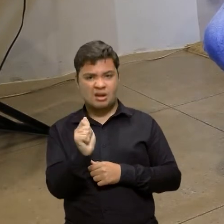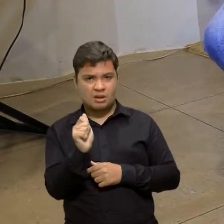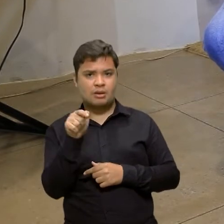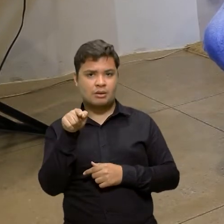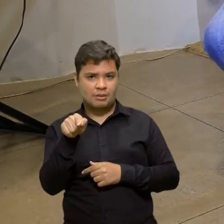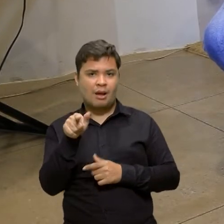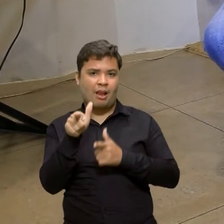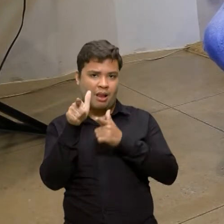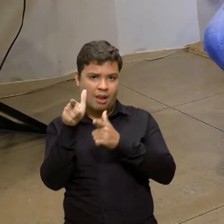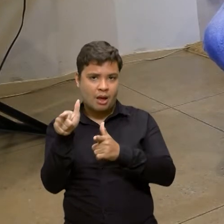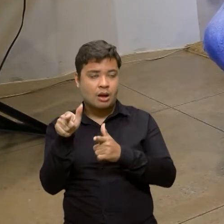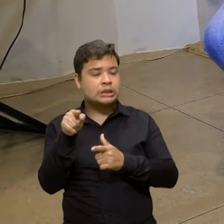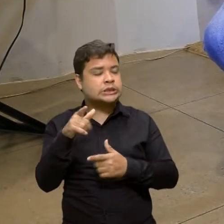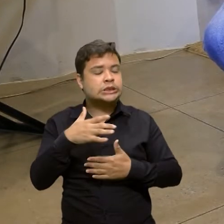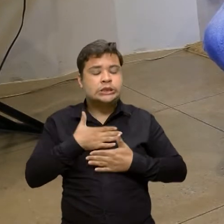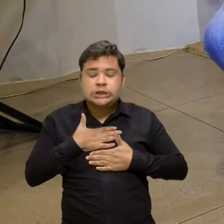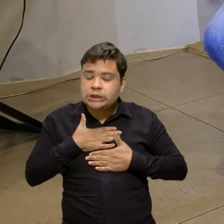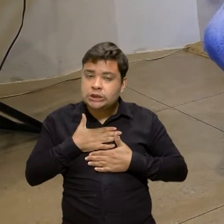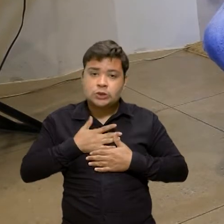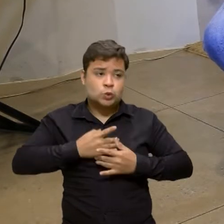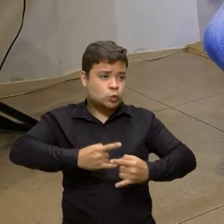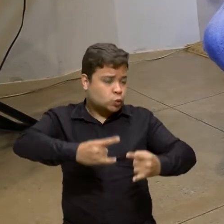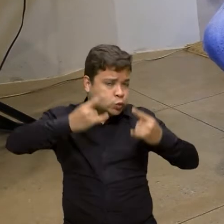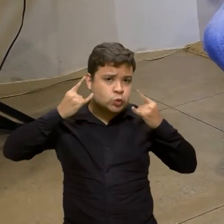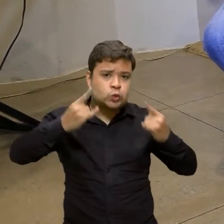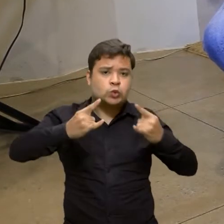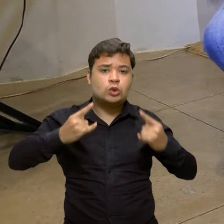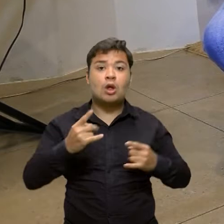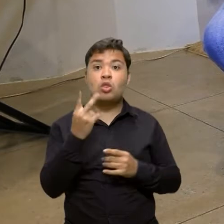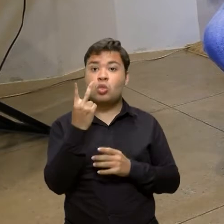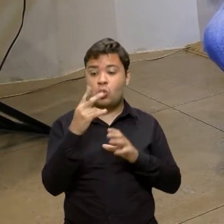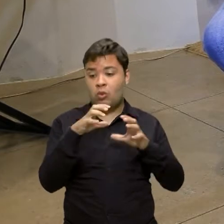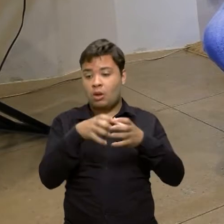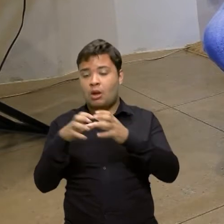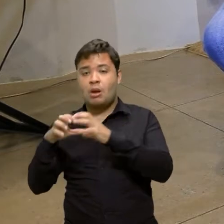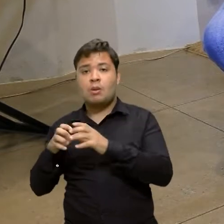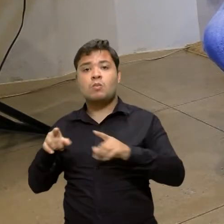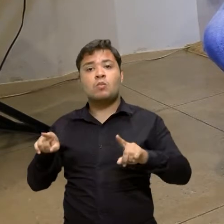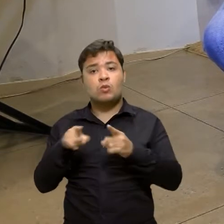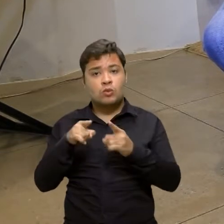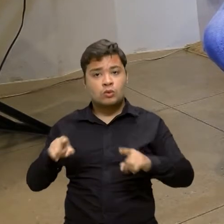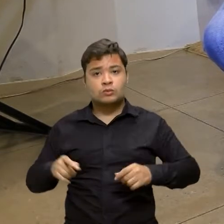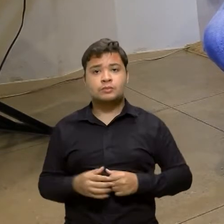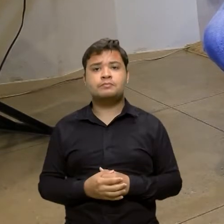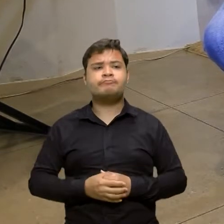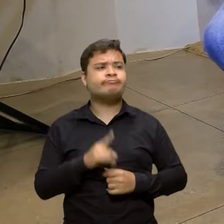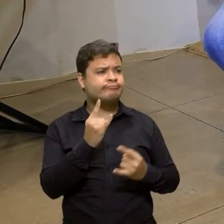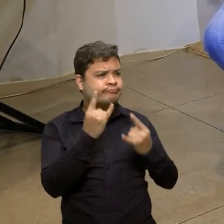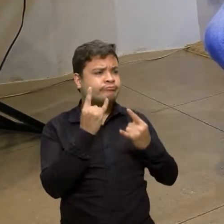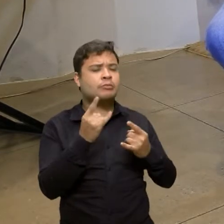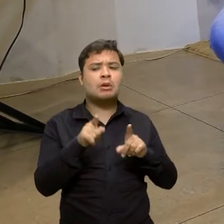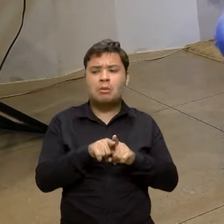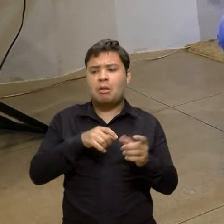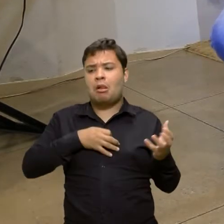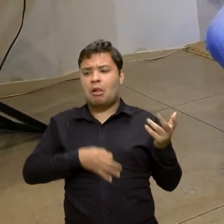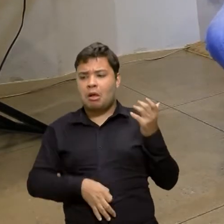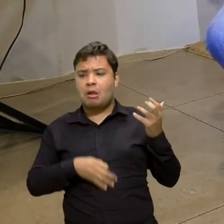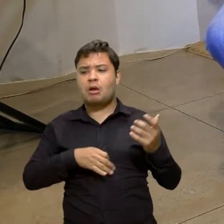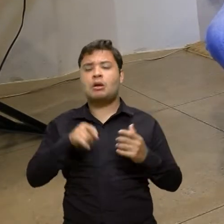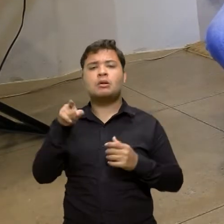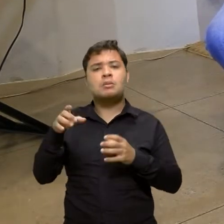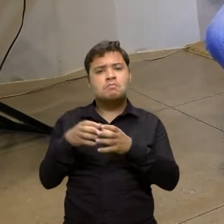adepto, sabe? Um super fã de rock and roll, toca em 2 bandas. O filho do Emílio, o Everton Queiroz, guitarrista. Então, assim, o rock and roll...